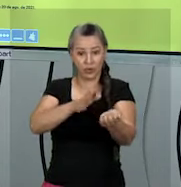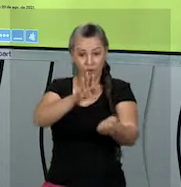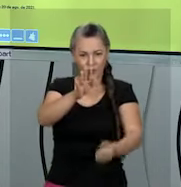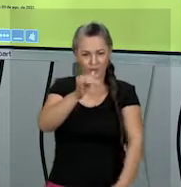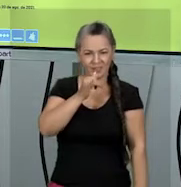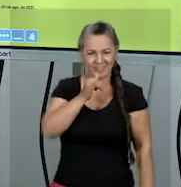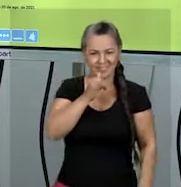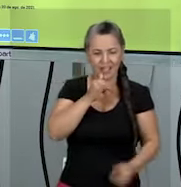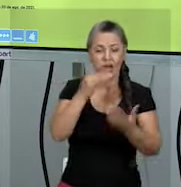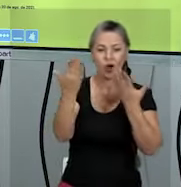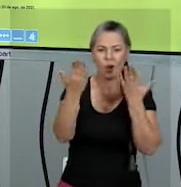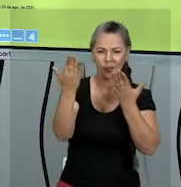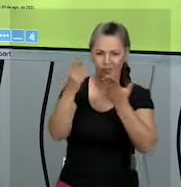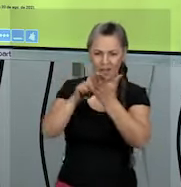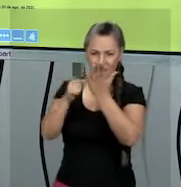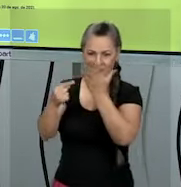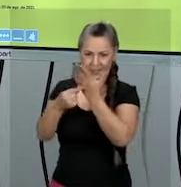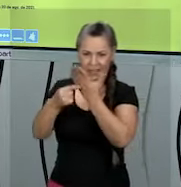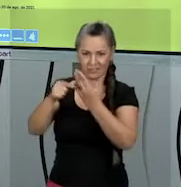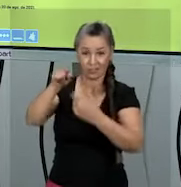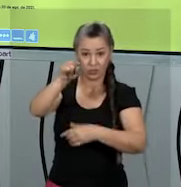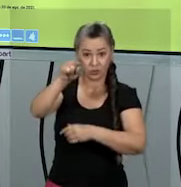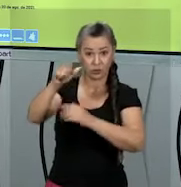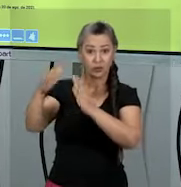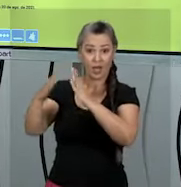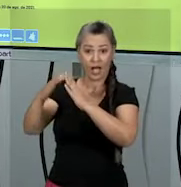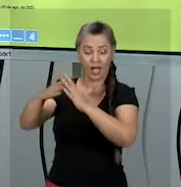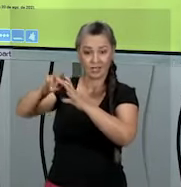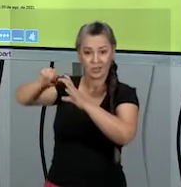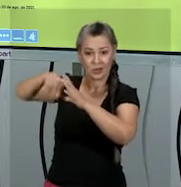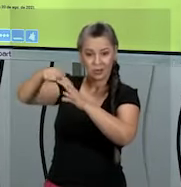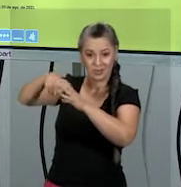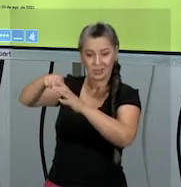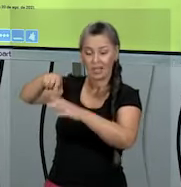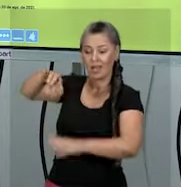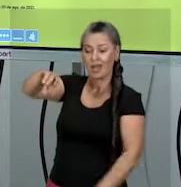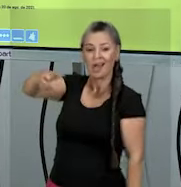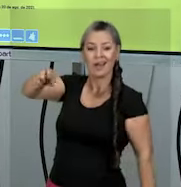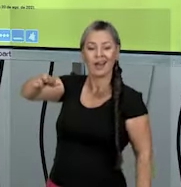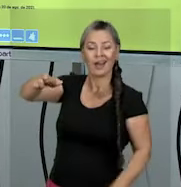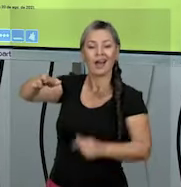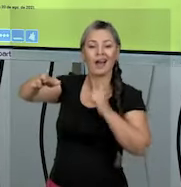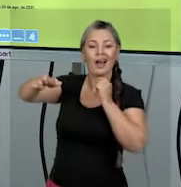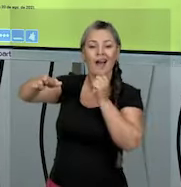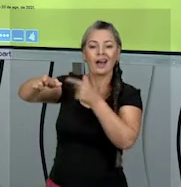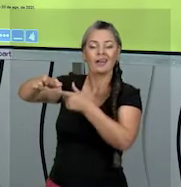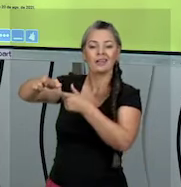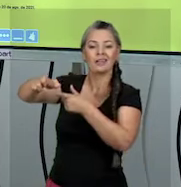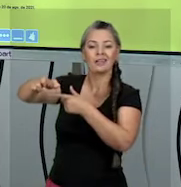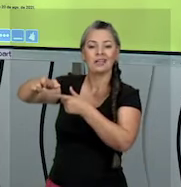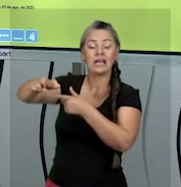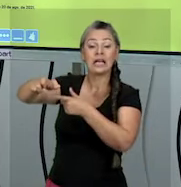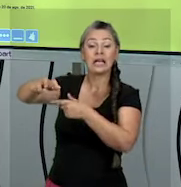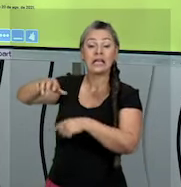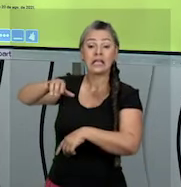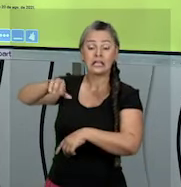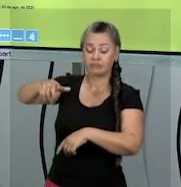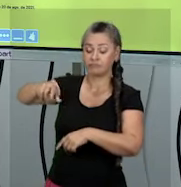da pia da sua cozinha. Se você vai lavar vasilha, derrama sempre óleo no